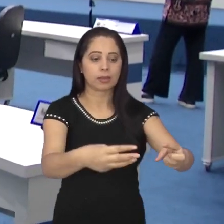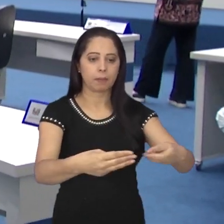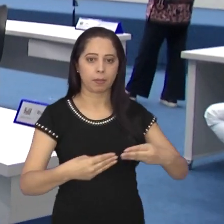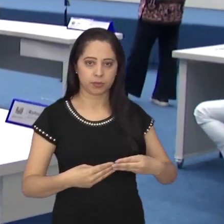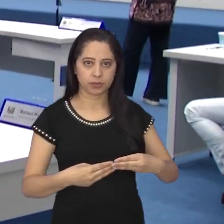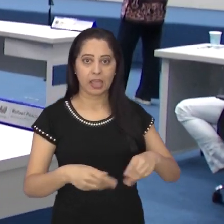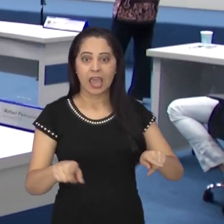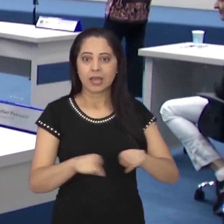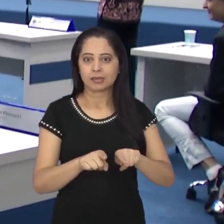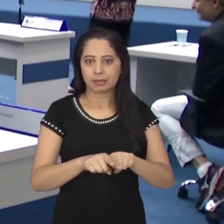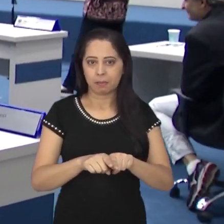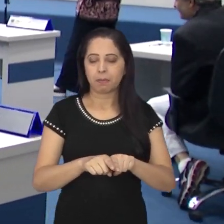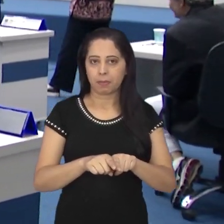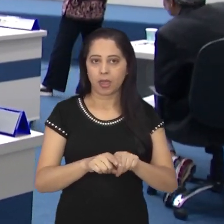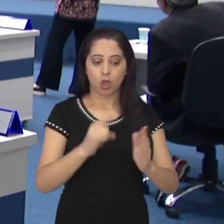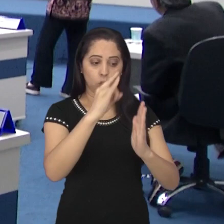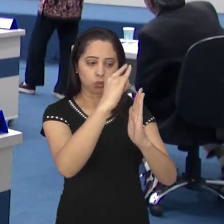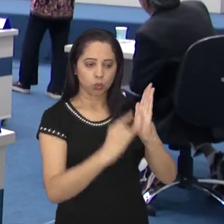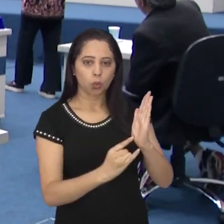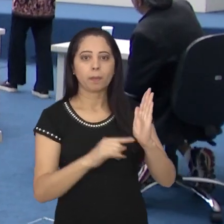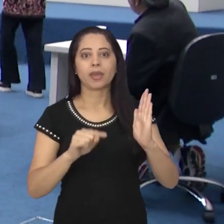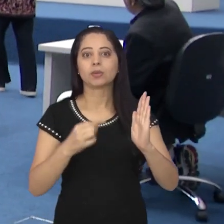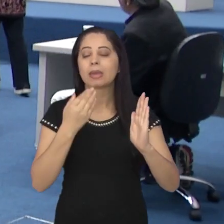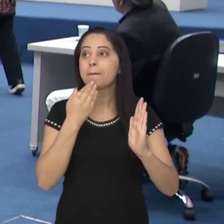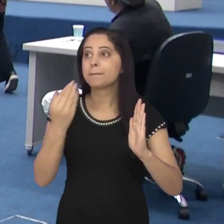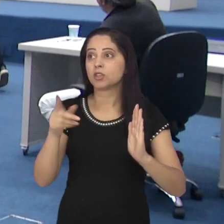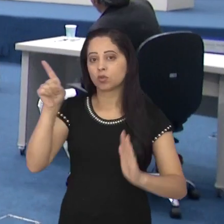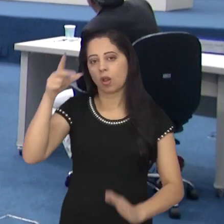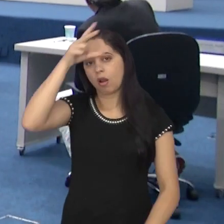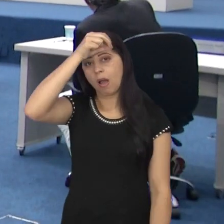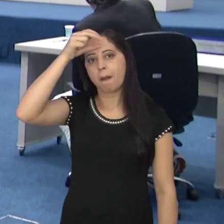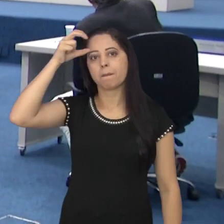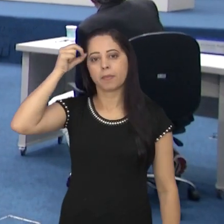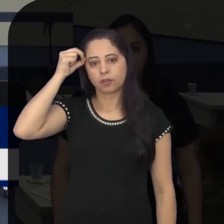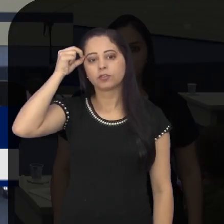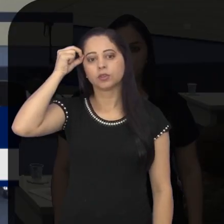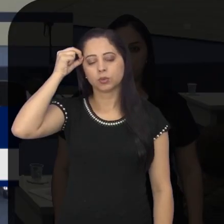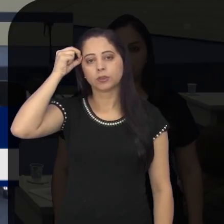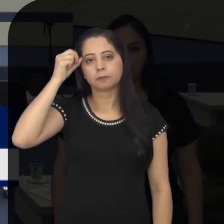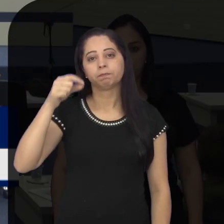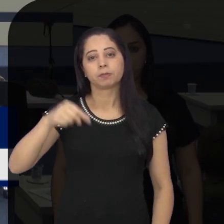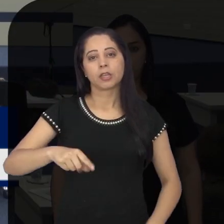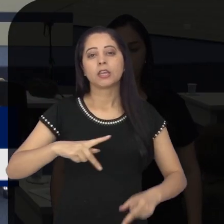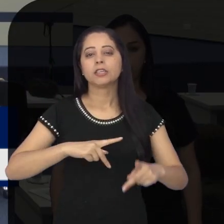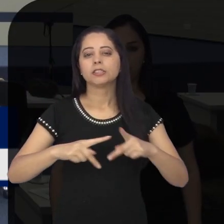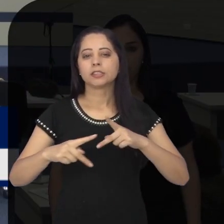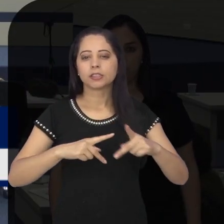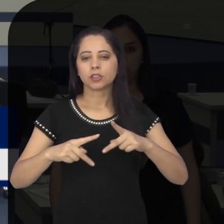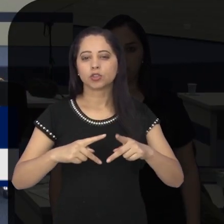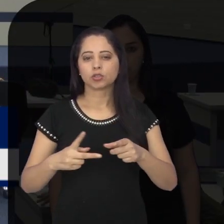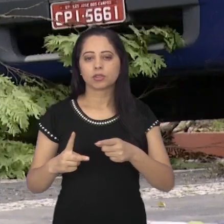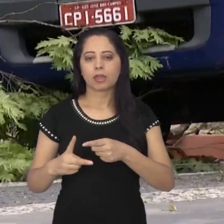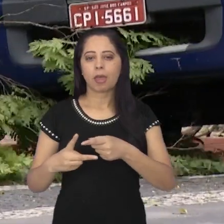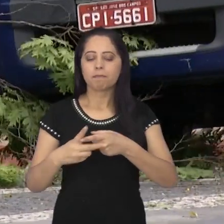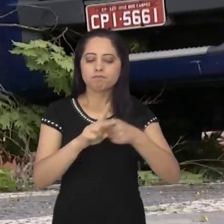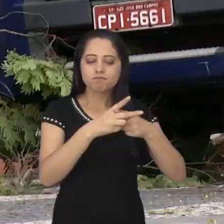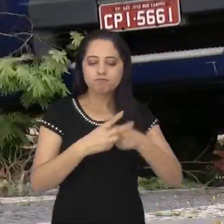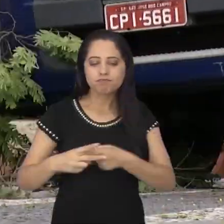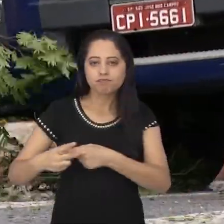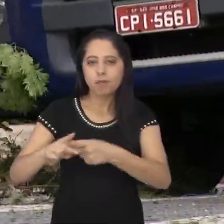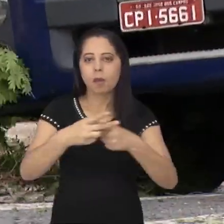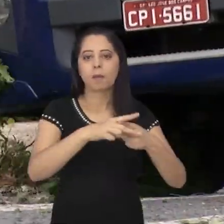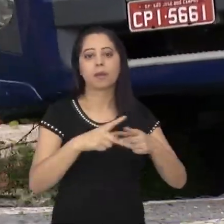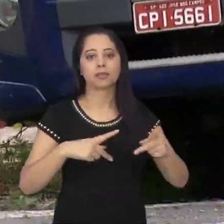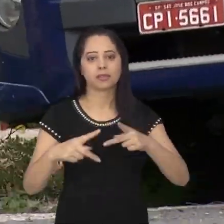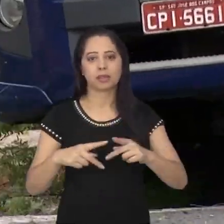Desses pedidos, estavam solicitações realizadas pelos parlamentares à Prefeitura para que o município realizasse serviços de manutenção